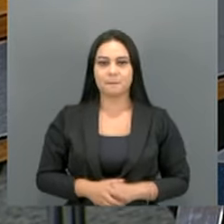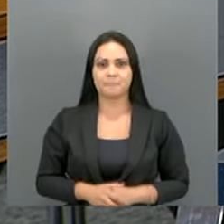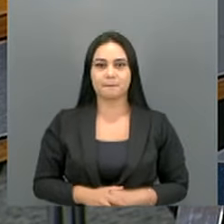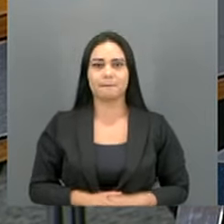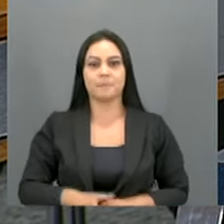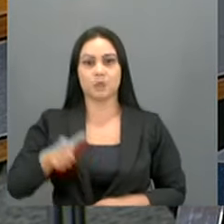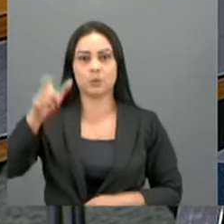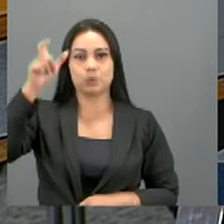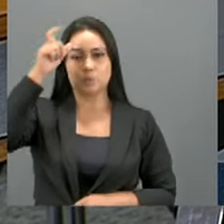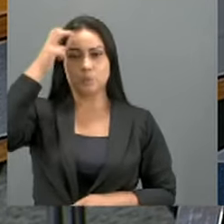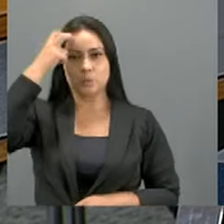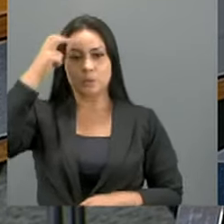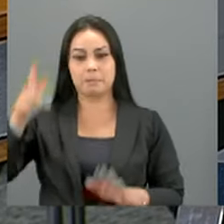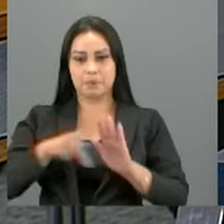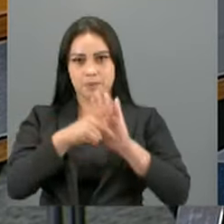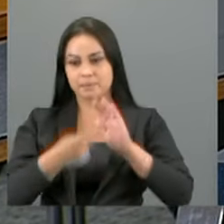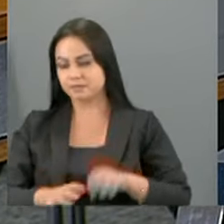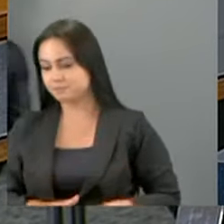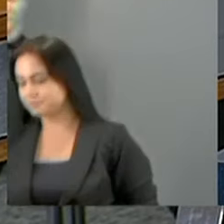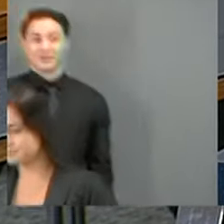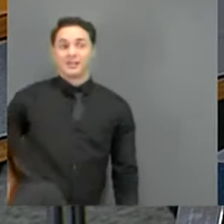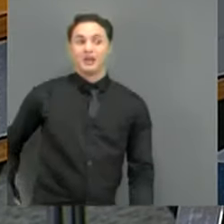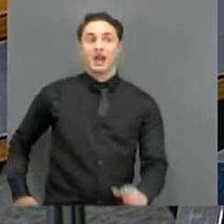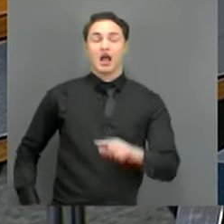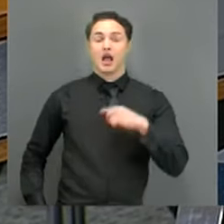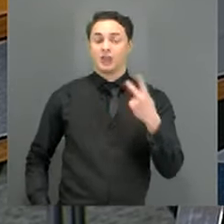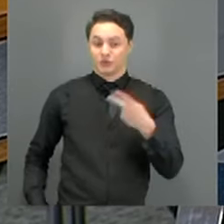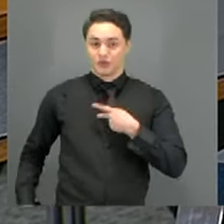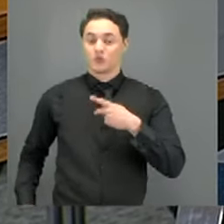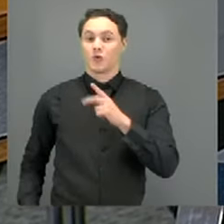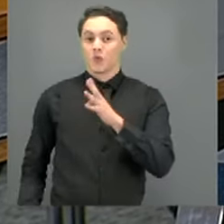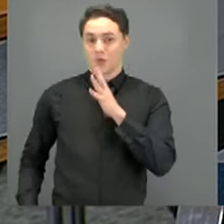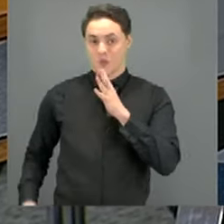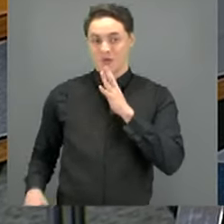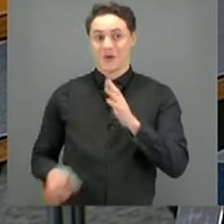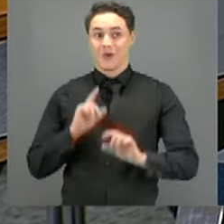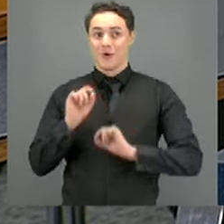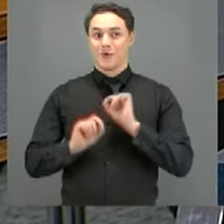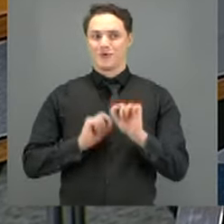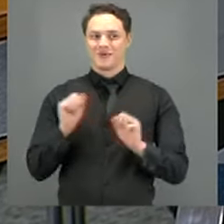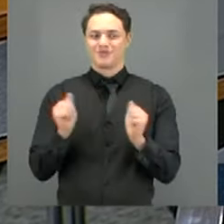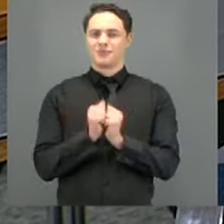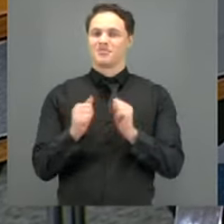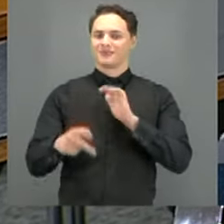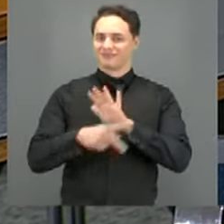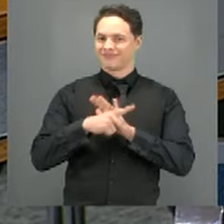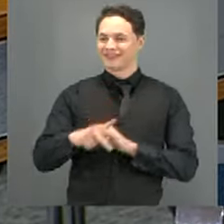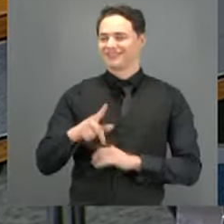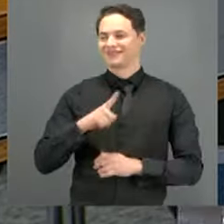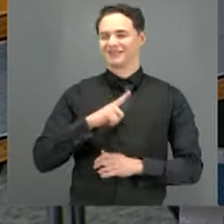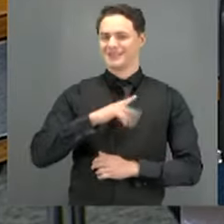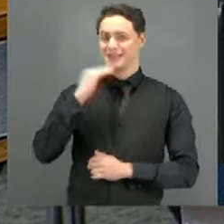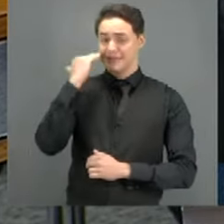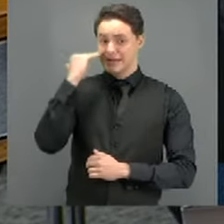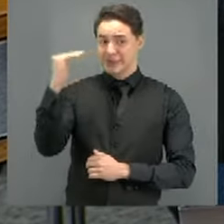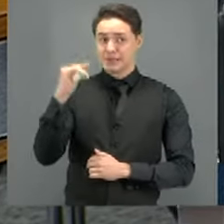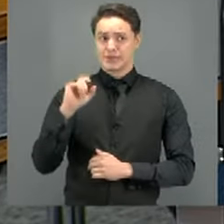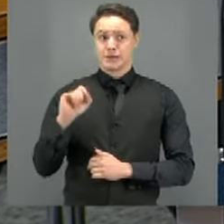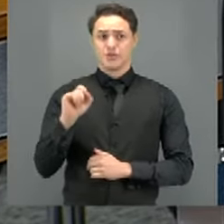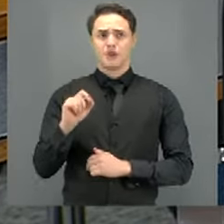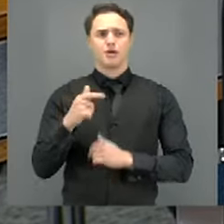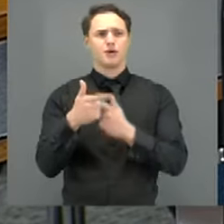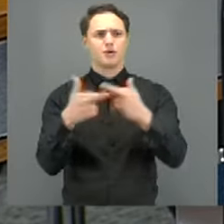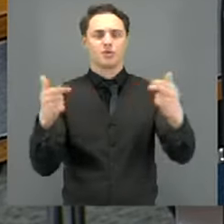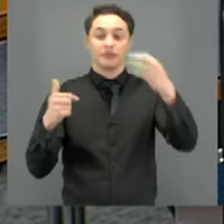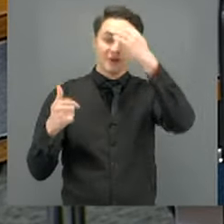E aqui tivemos a oportunidade de conhecer, por intermédio deles, coisas que muitas